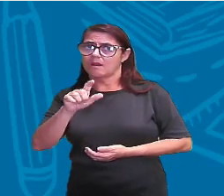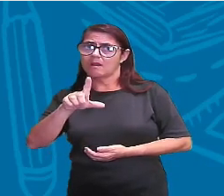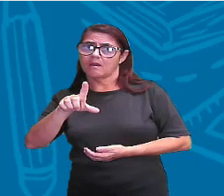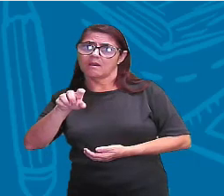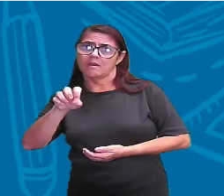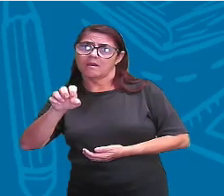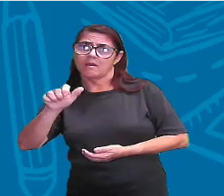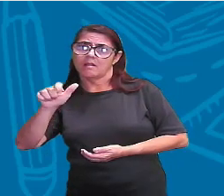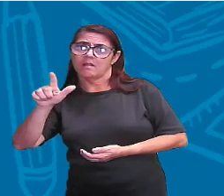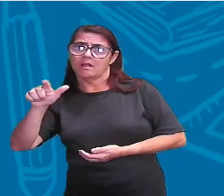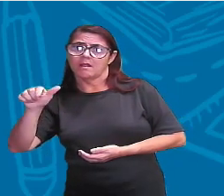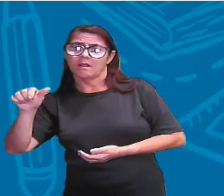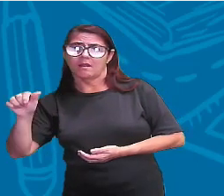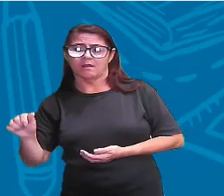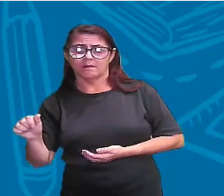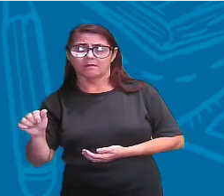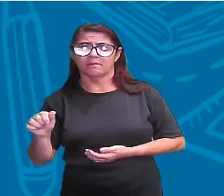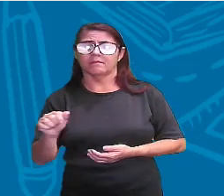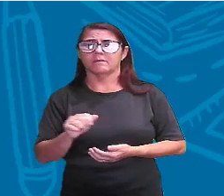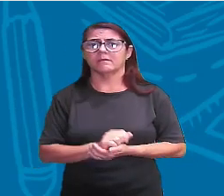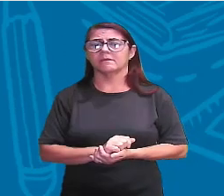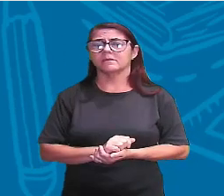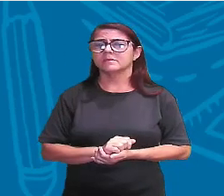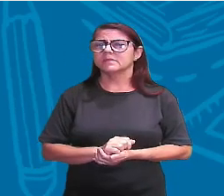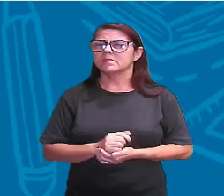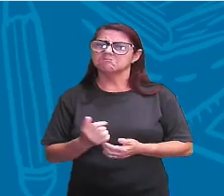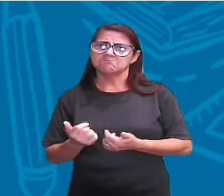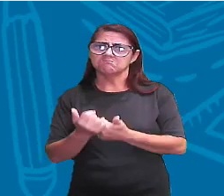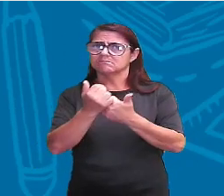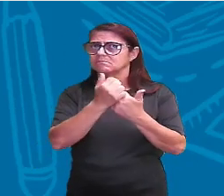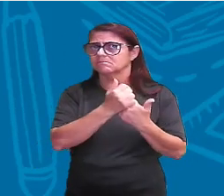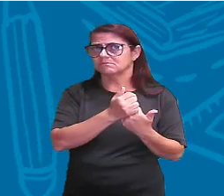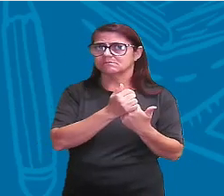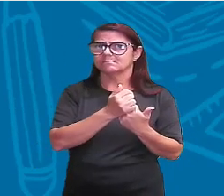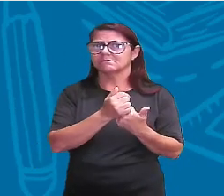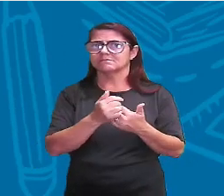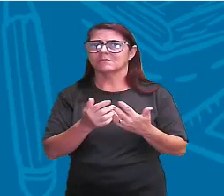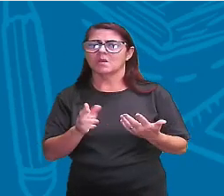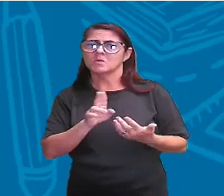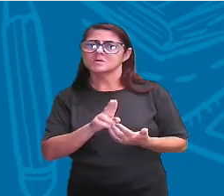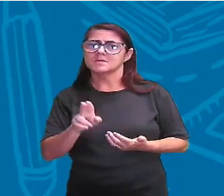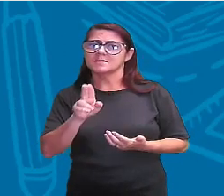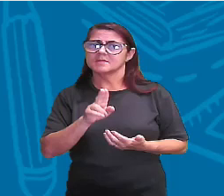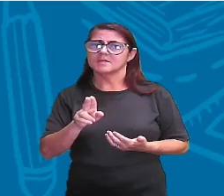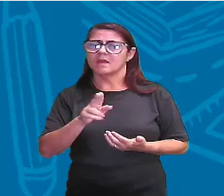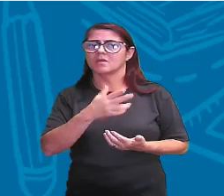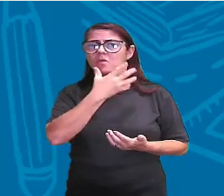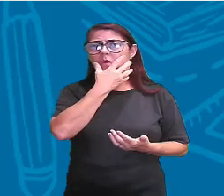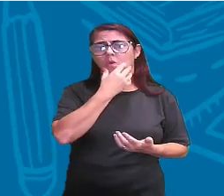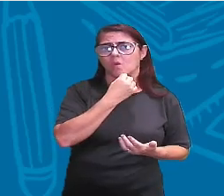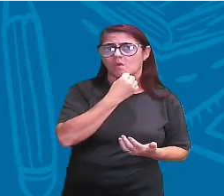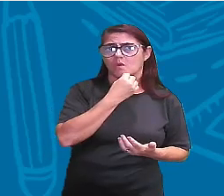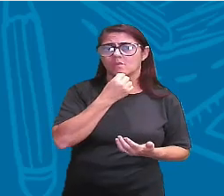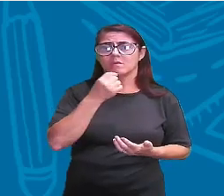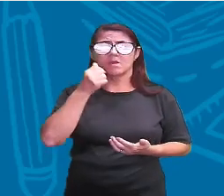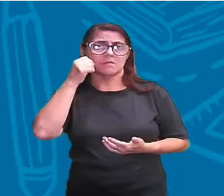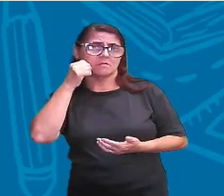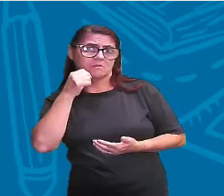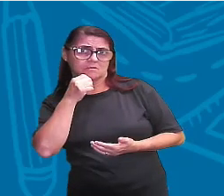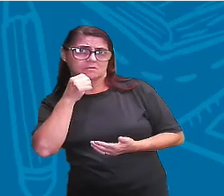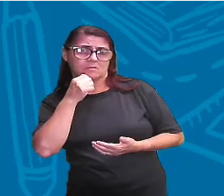é utilizado para o masculino, com relação a ele, e o her é utilizado para o feminino, com relação a